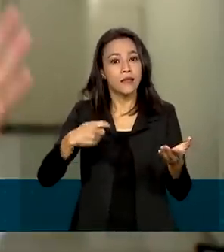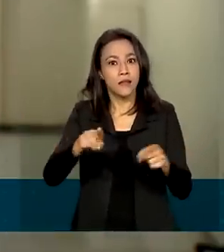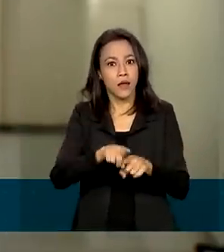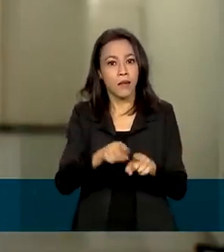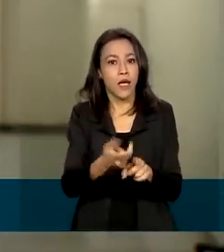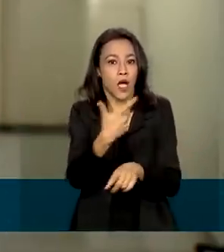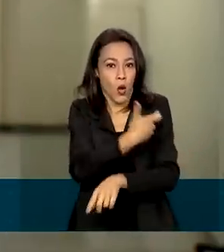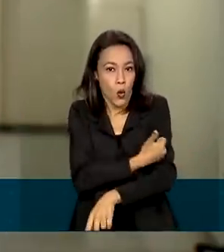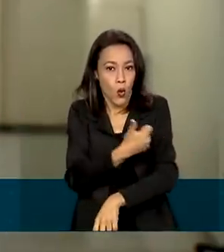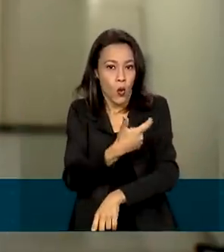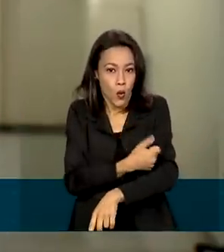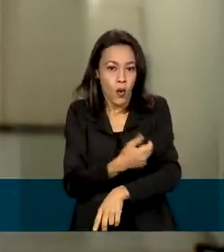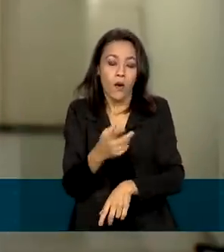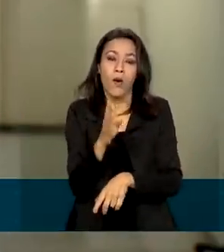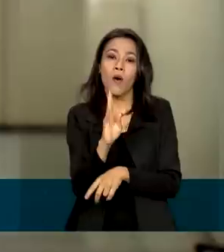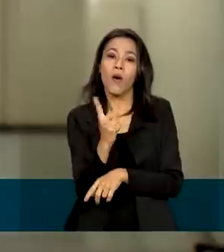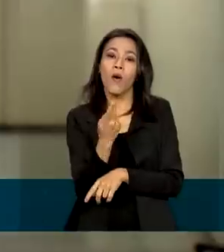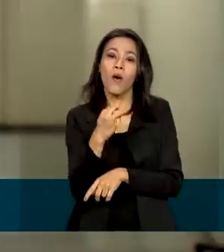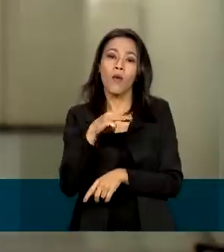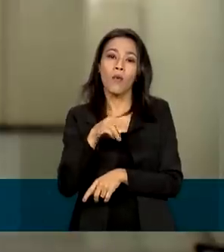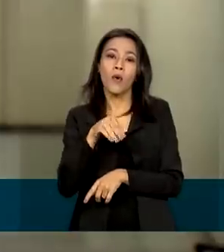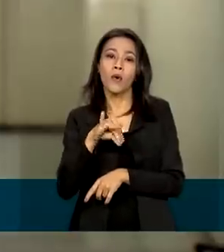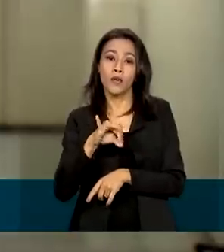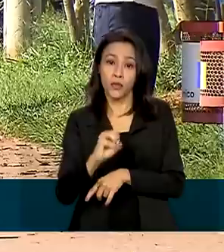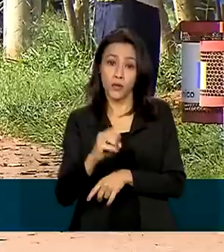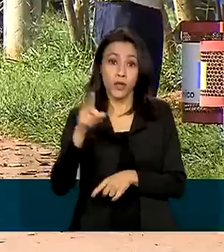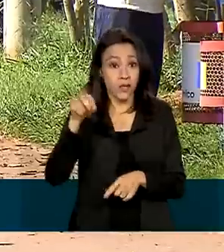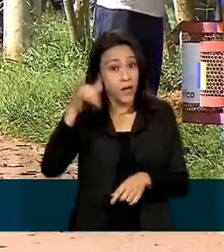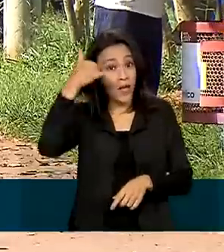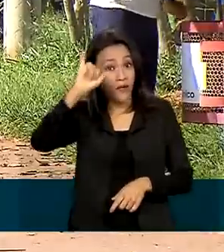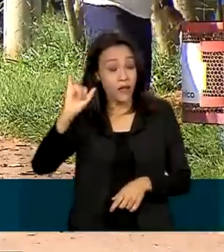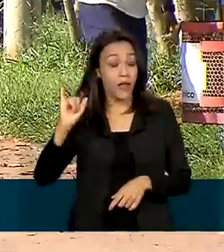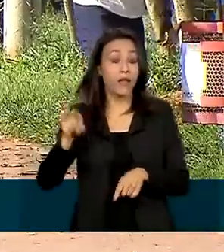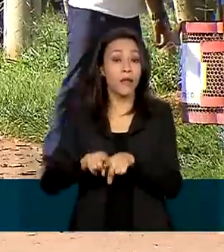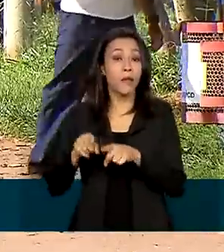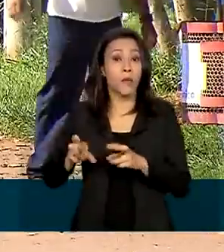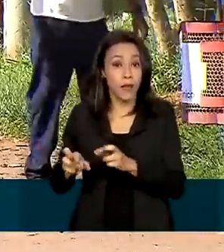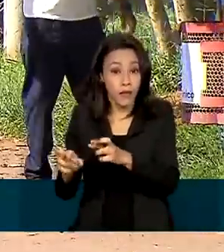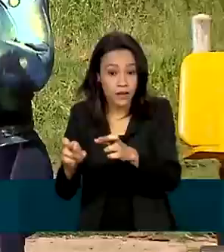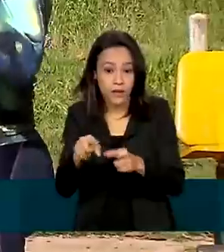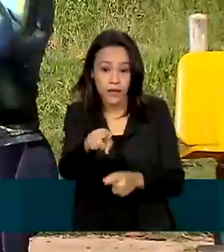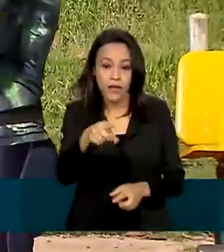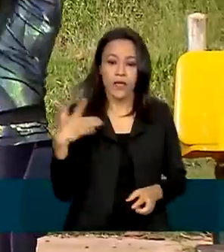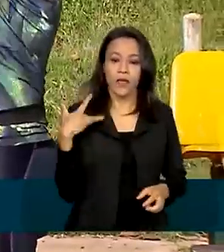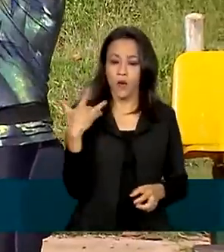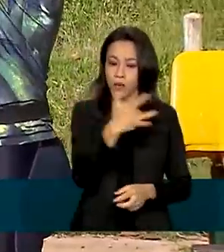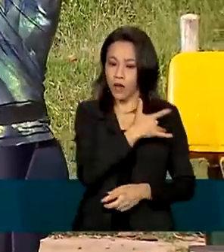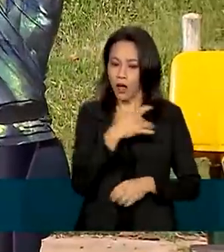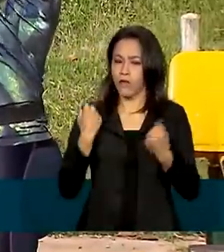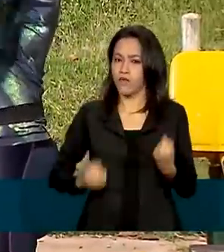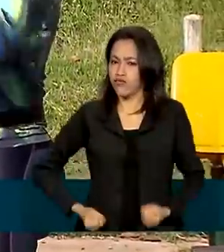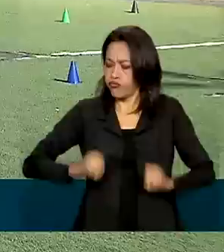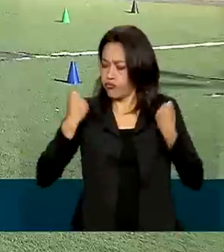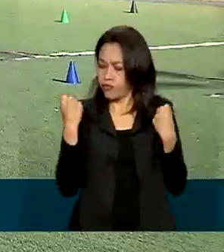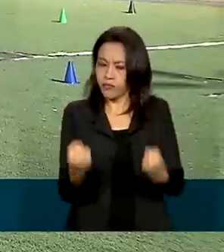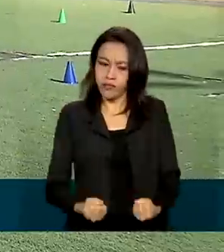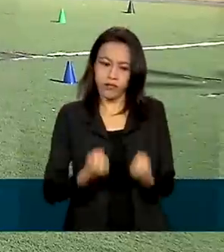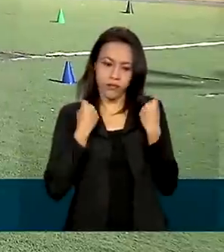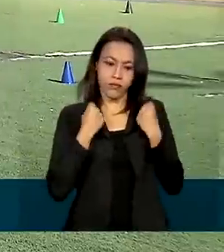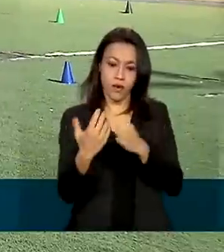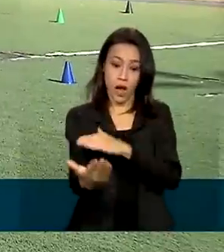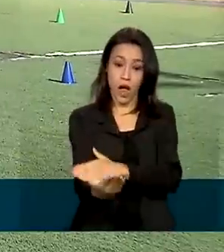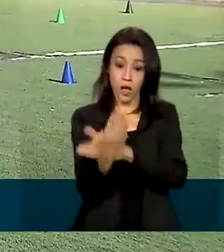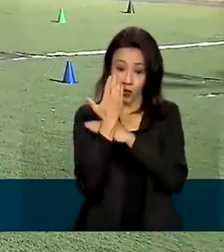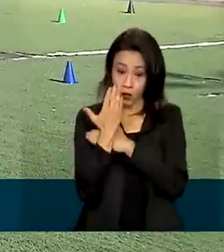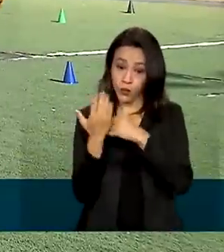hormonal, manter o cuidado para diminuir o risco de câncer. Adoção de hábitos saudáveis e exercícios físicos ajudam